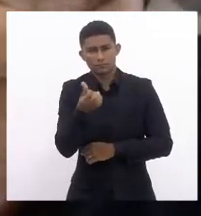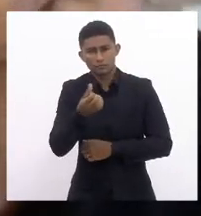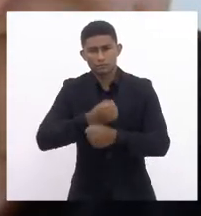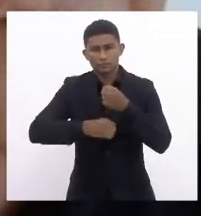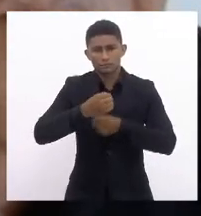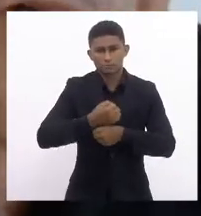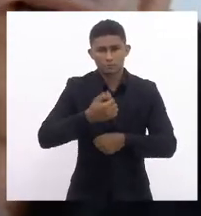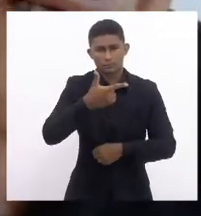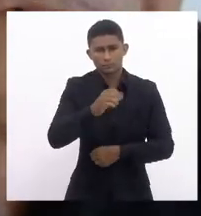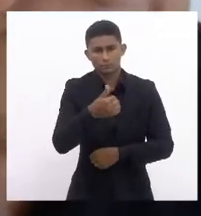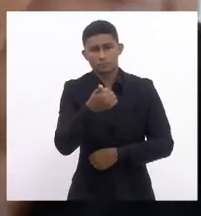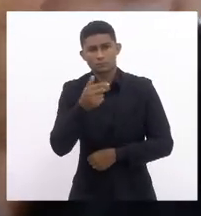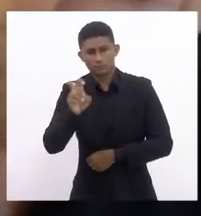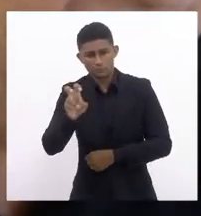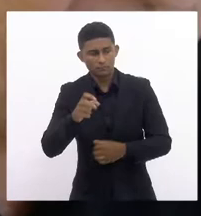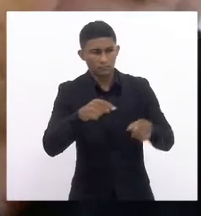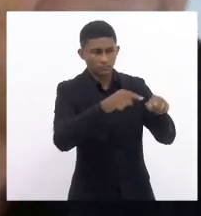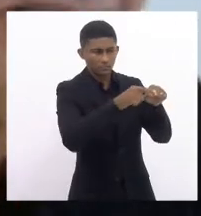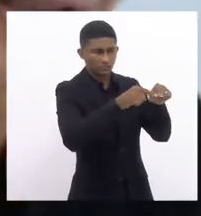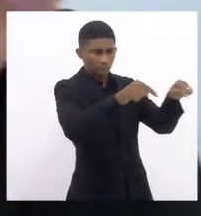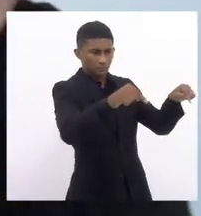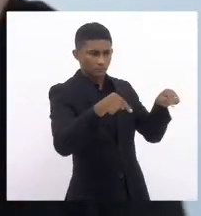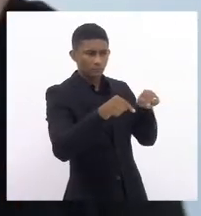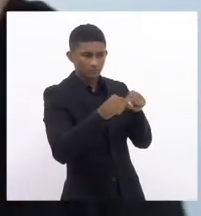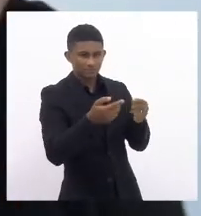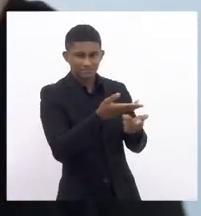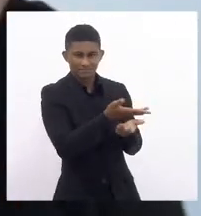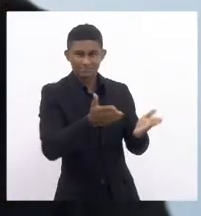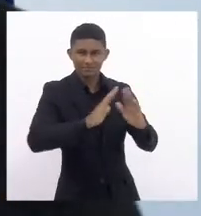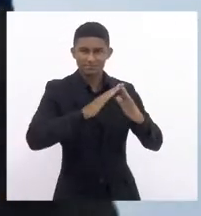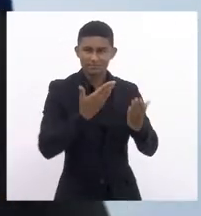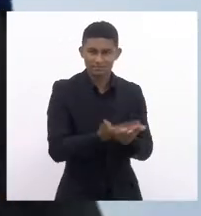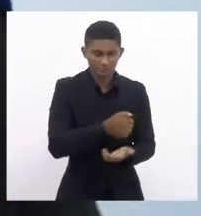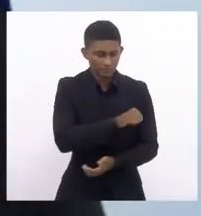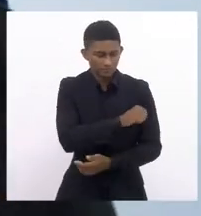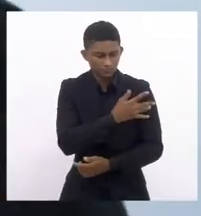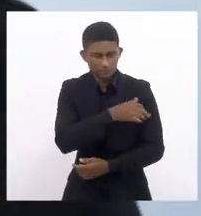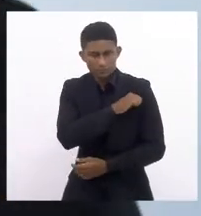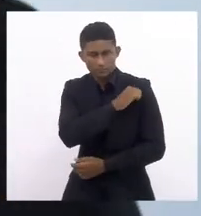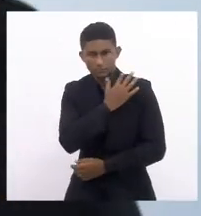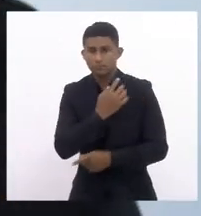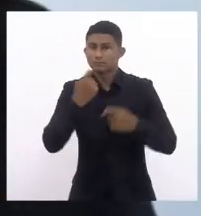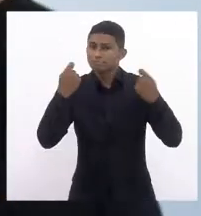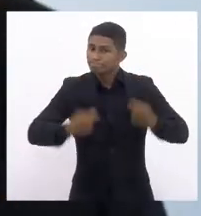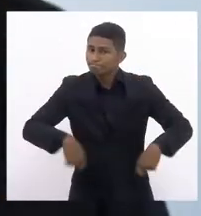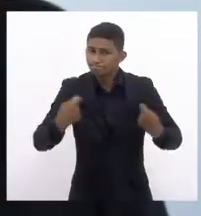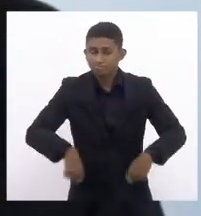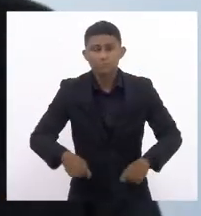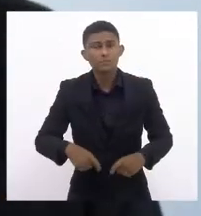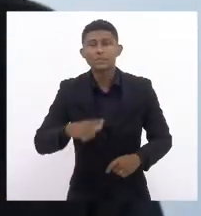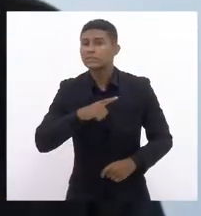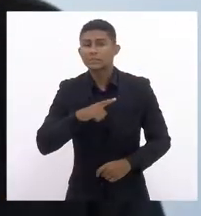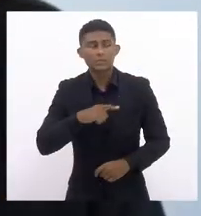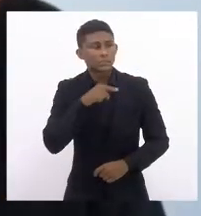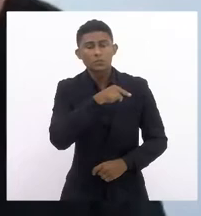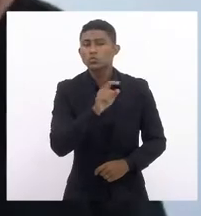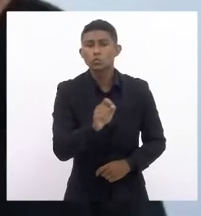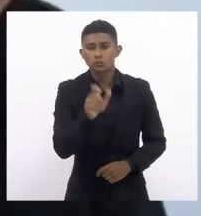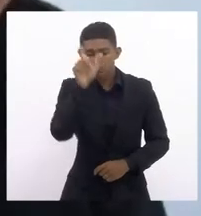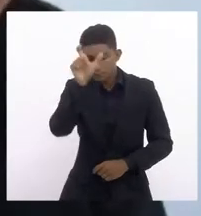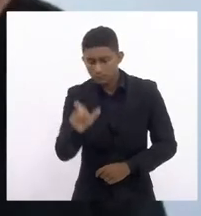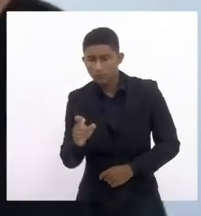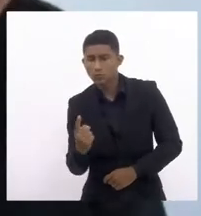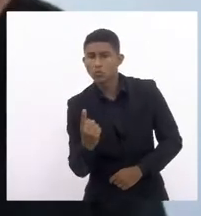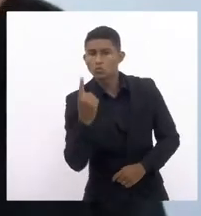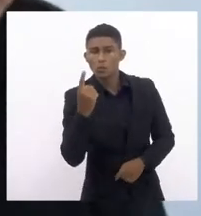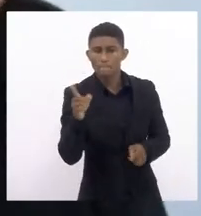13.146/2015, as salas de aula de ensino fundamental e médio deverão ter a presença de um mediador de